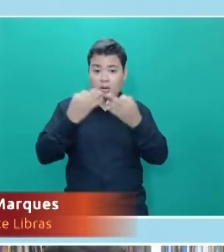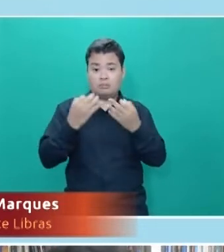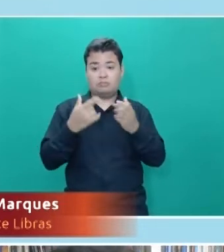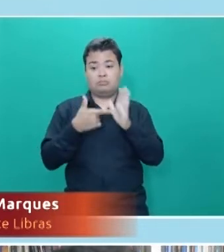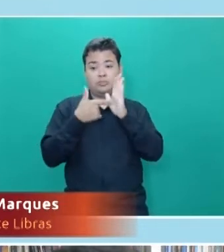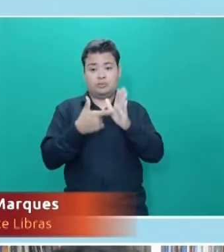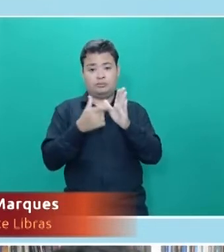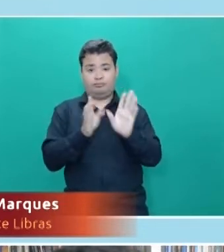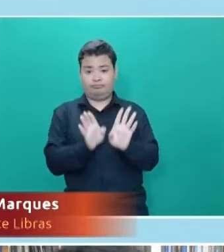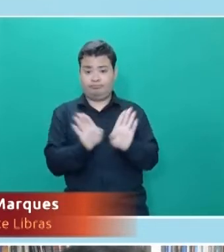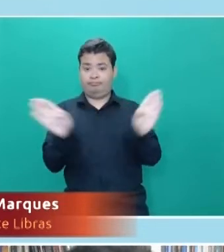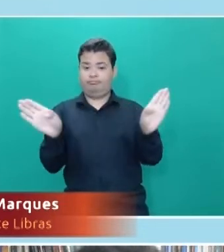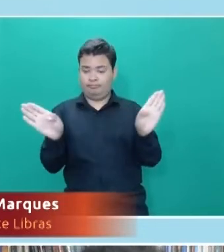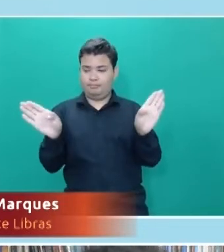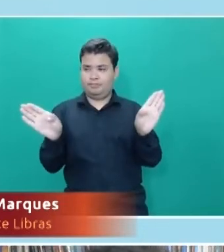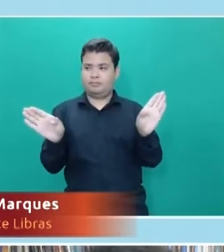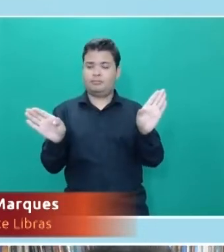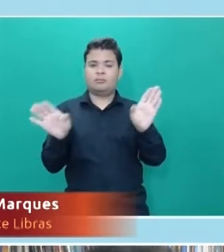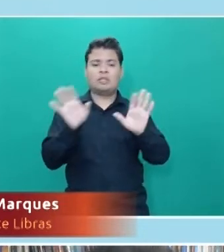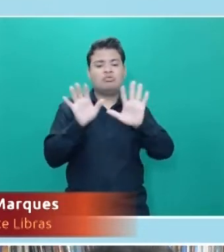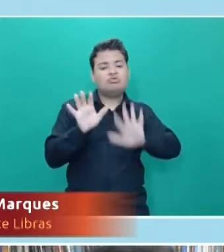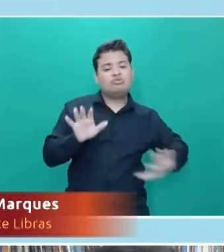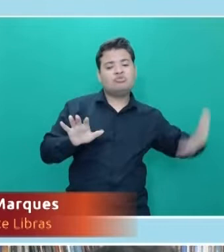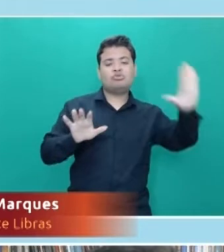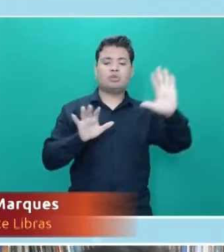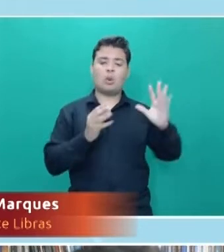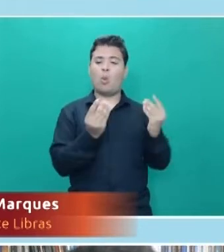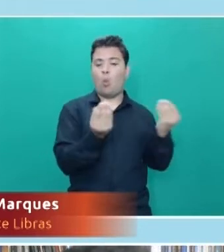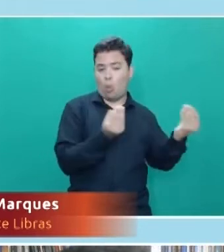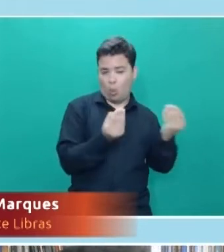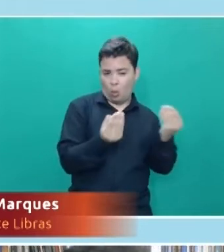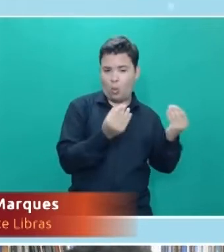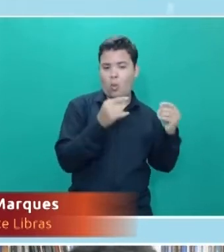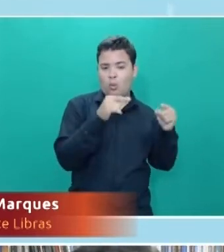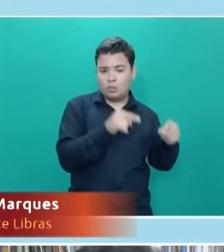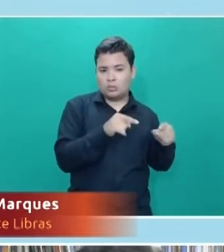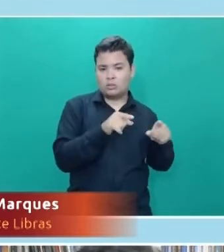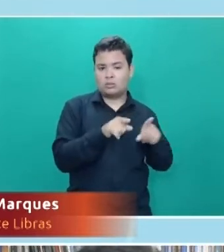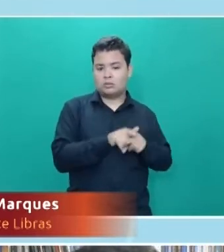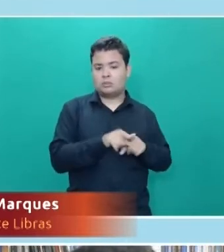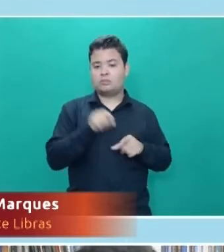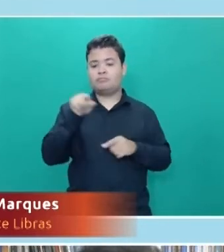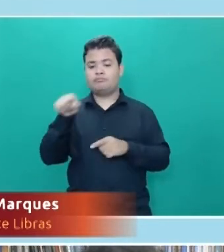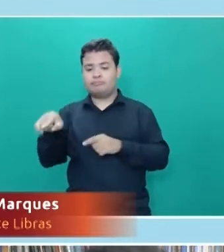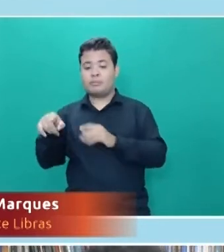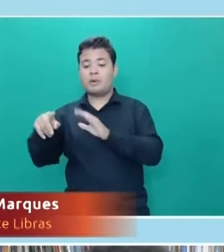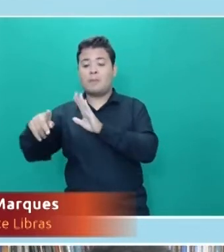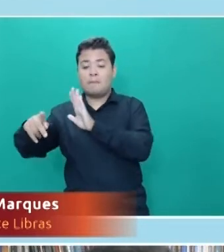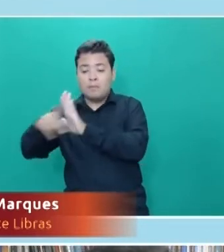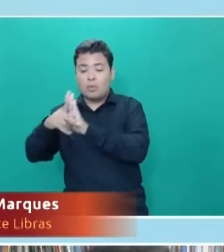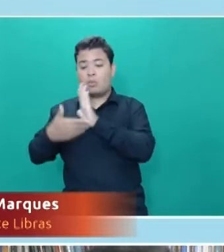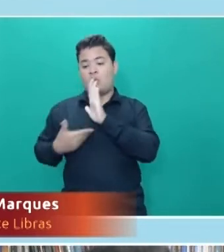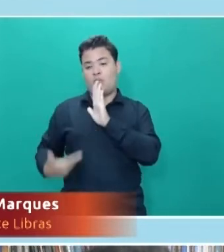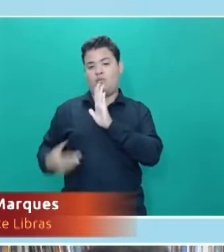o regime geral, e outro é entender os regimes próprios. O governo olha e critica o regime